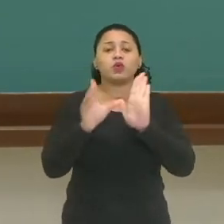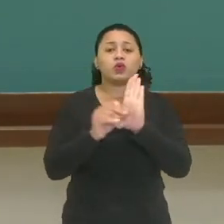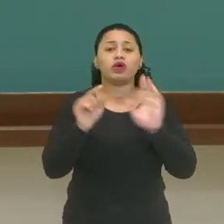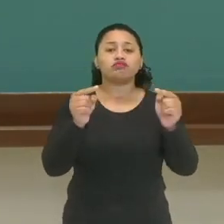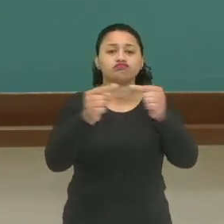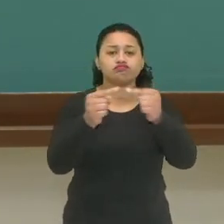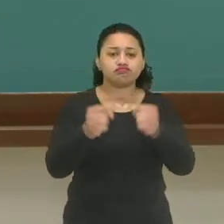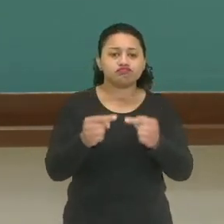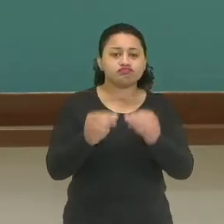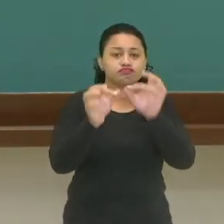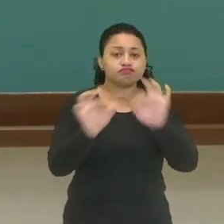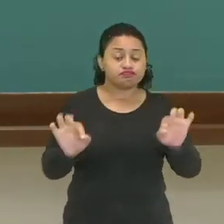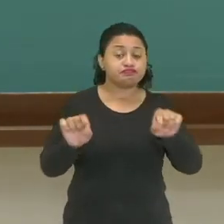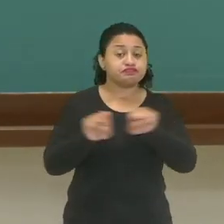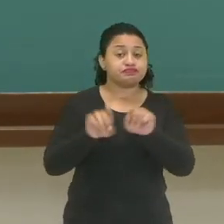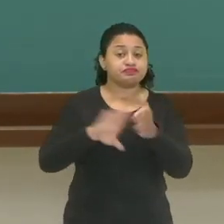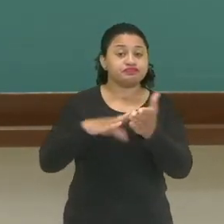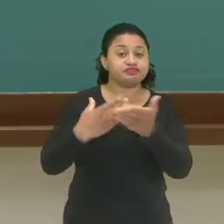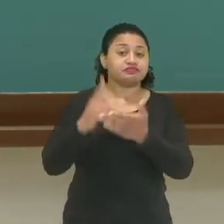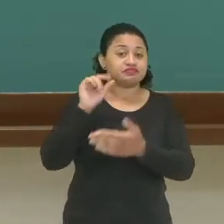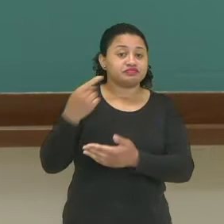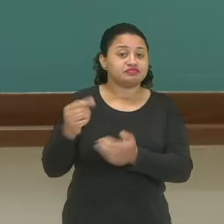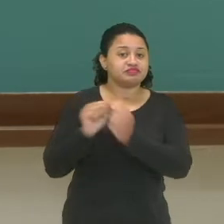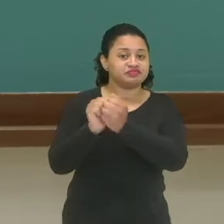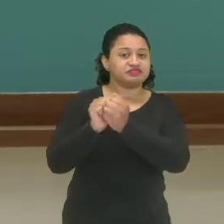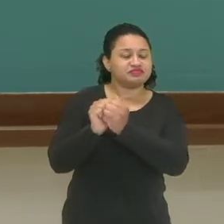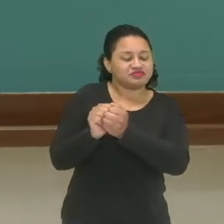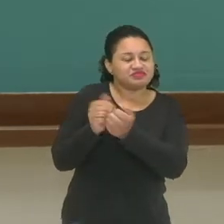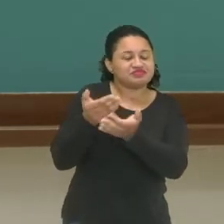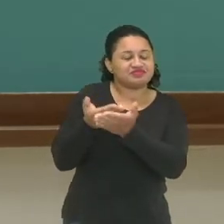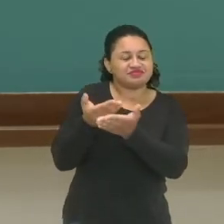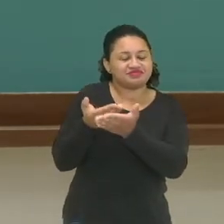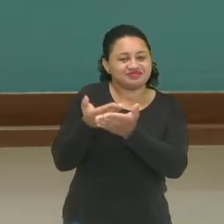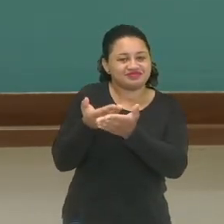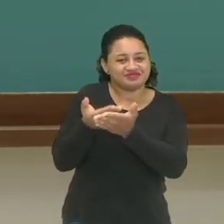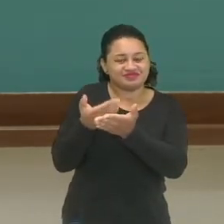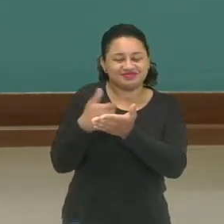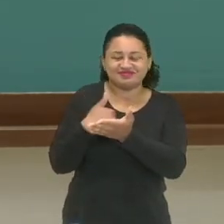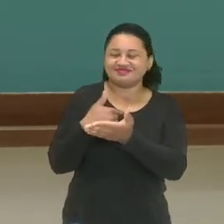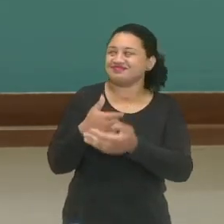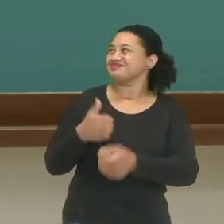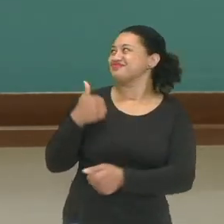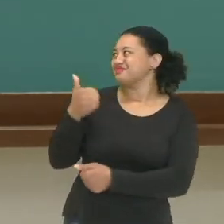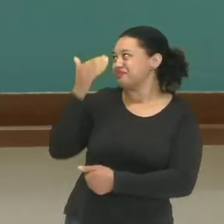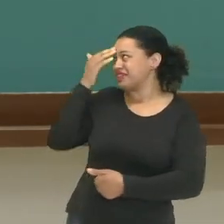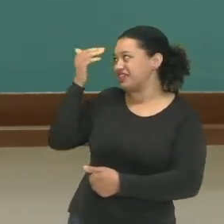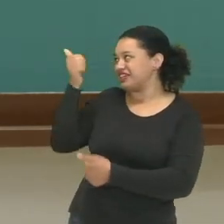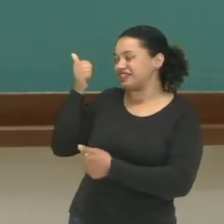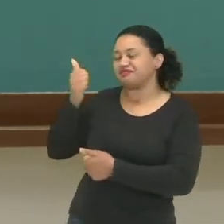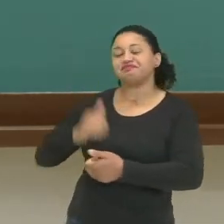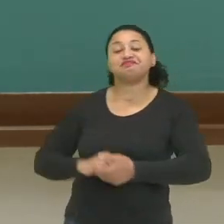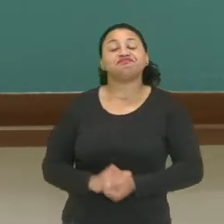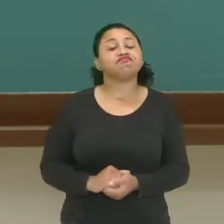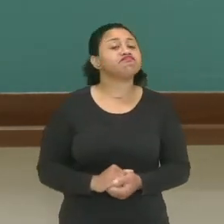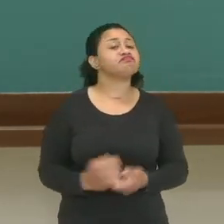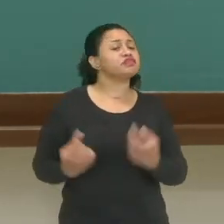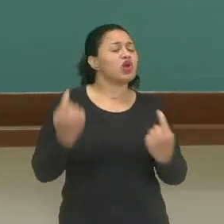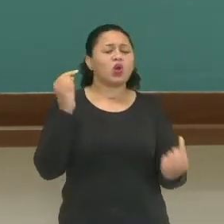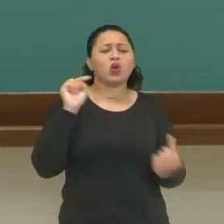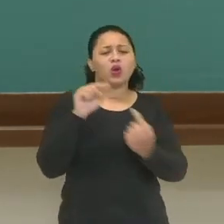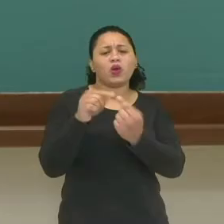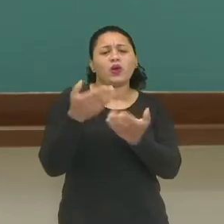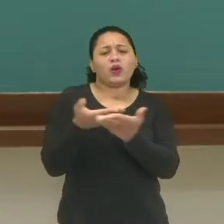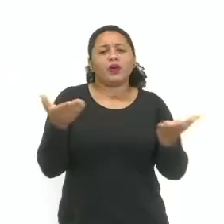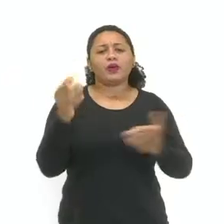combinações simples. A Jéssica está aqui conosco, nossa intérprete, seja bem-vinda, ela vai nos ajudar. Então, qual o objetivo da aula de